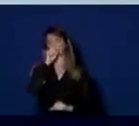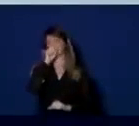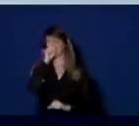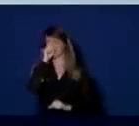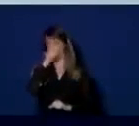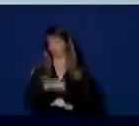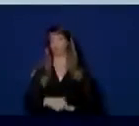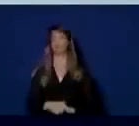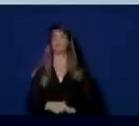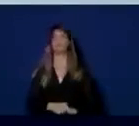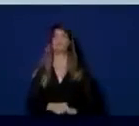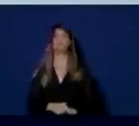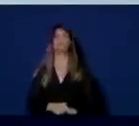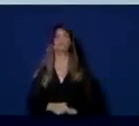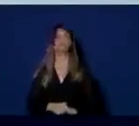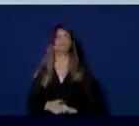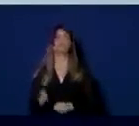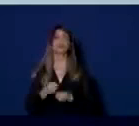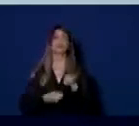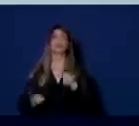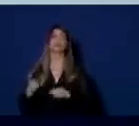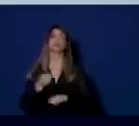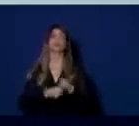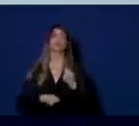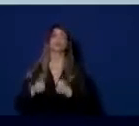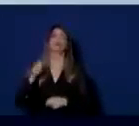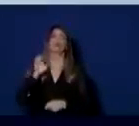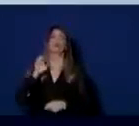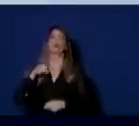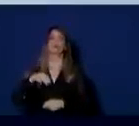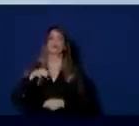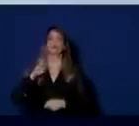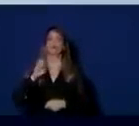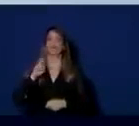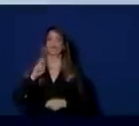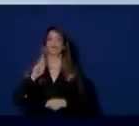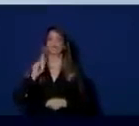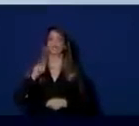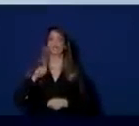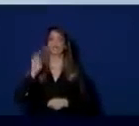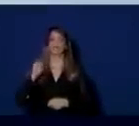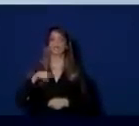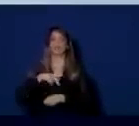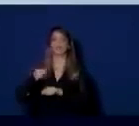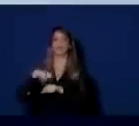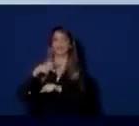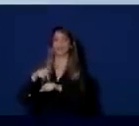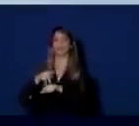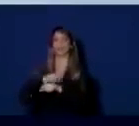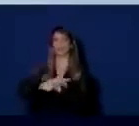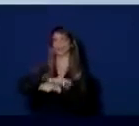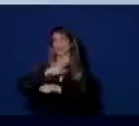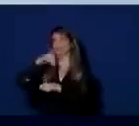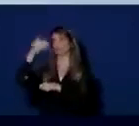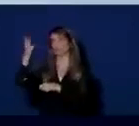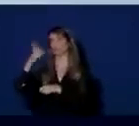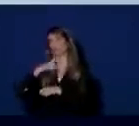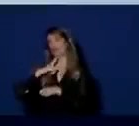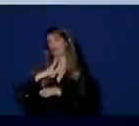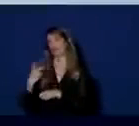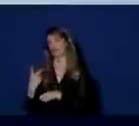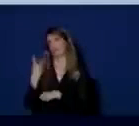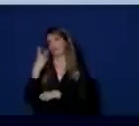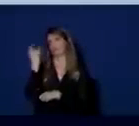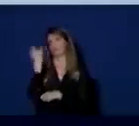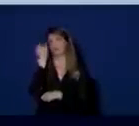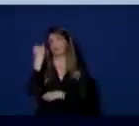E outros economias emergentes, você falou que alguns países emergentes também tiveram valorizações importantes, e basicamente